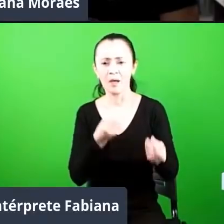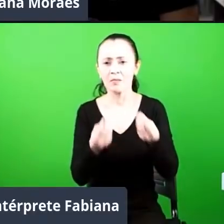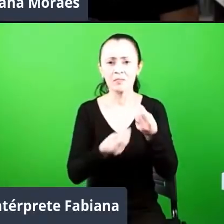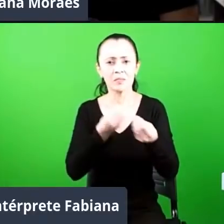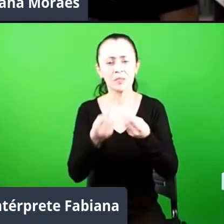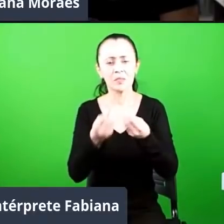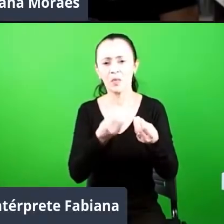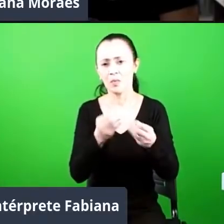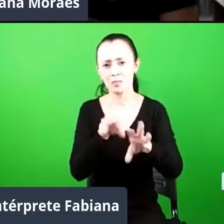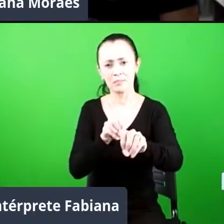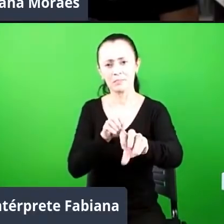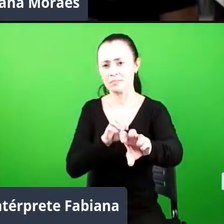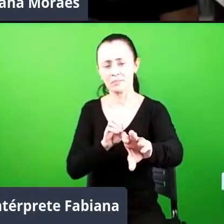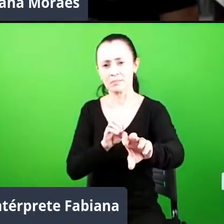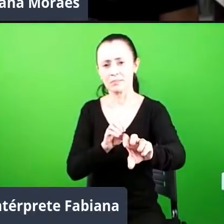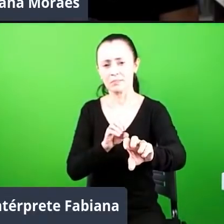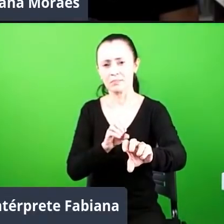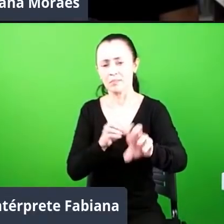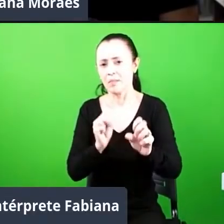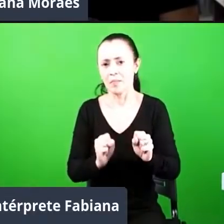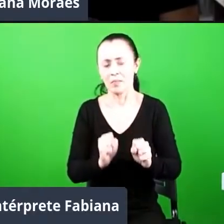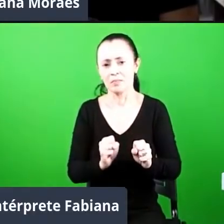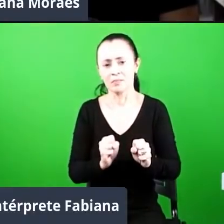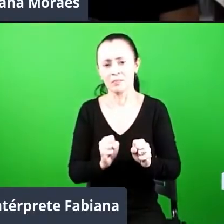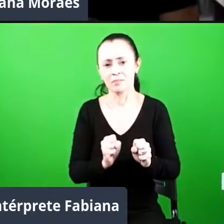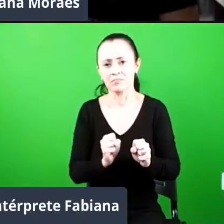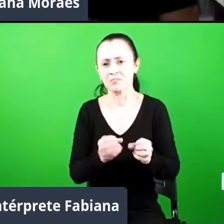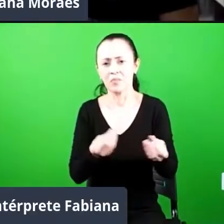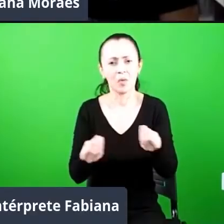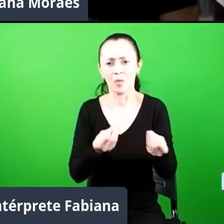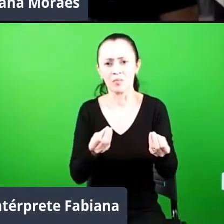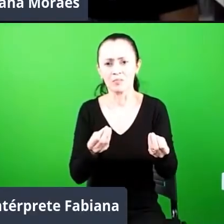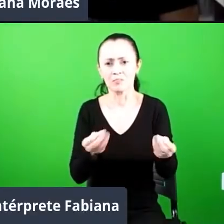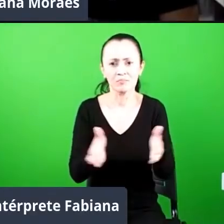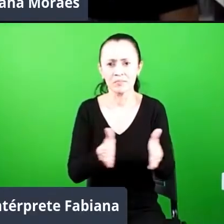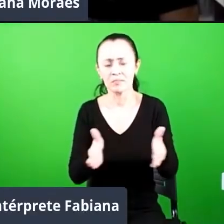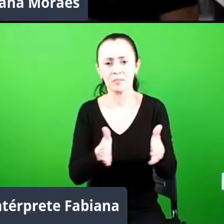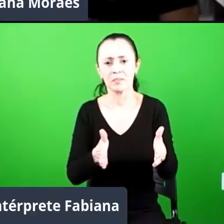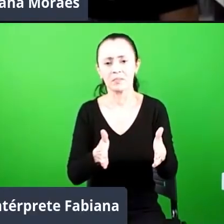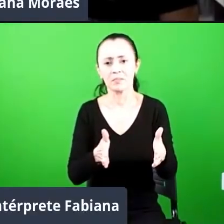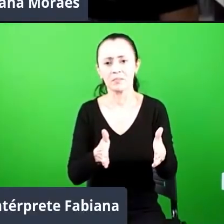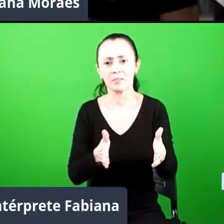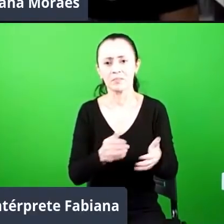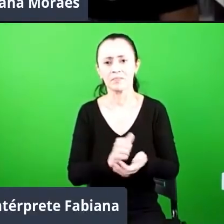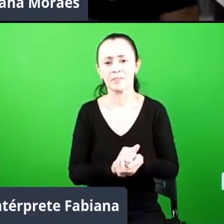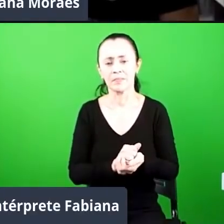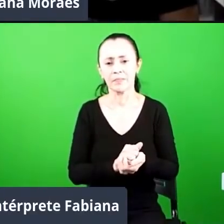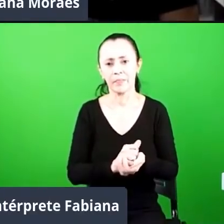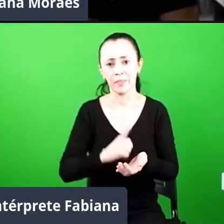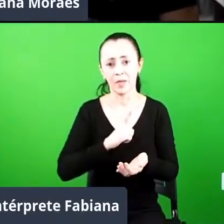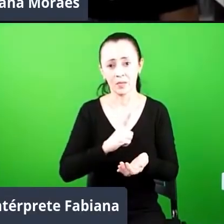de ensino. Quando nós falamos em situação de ensino, que é o alvo de nossa discussão hoje, nós temos, segundo a